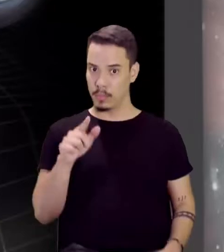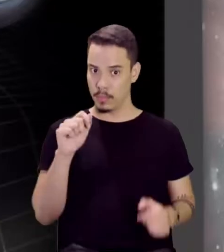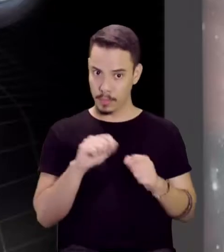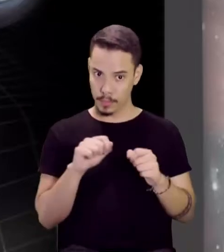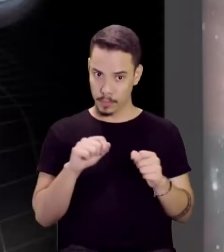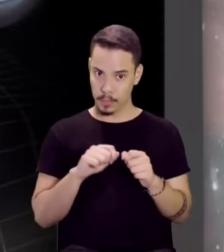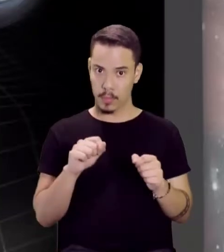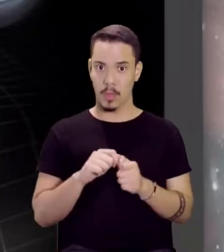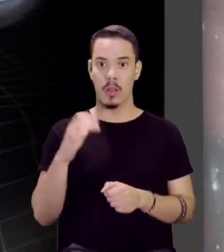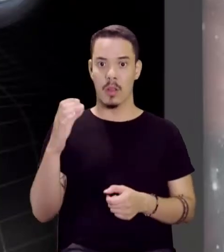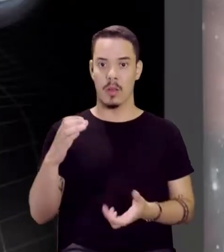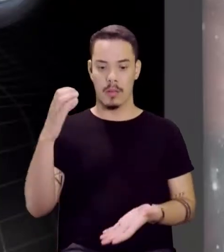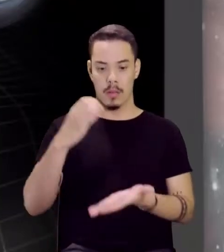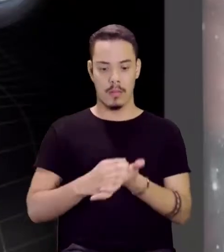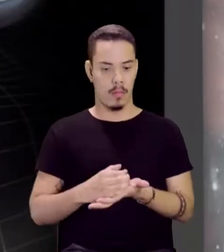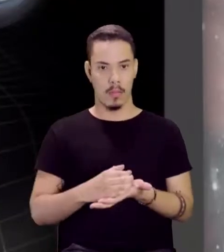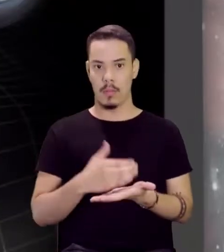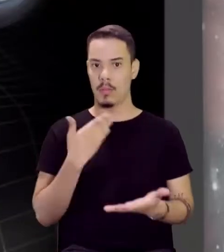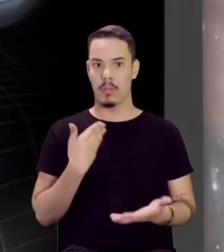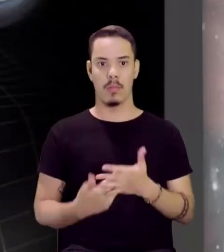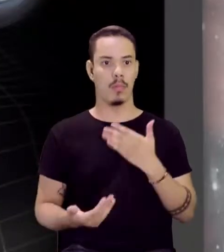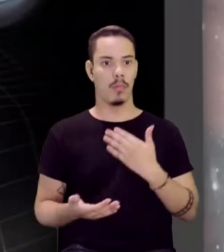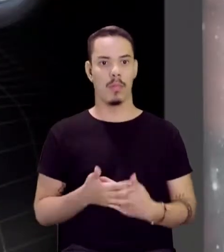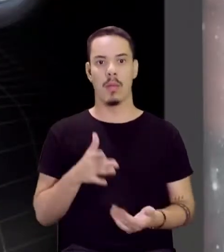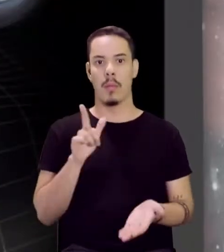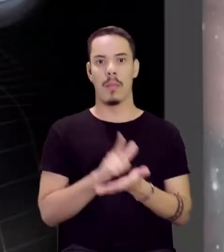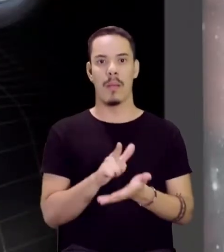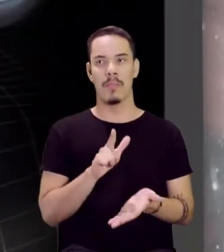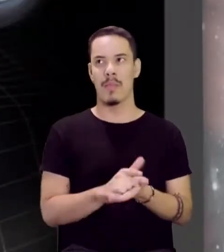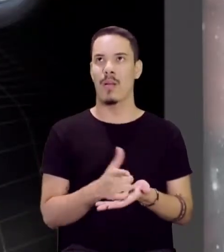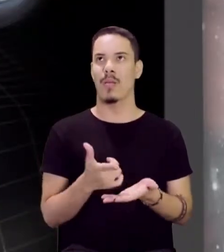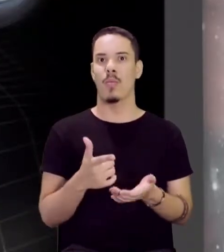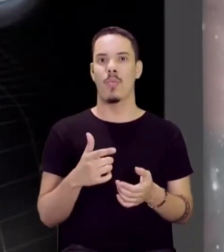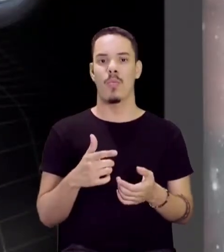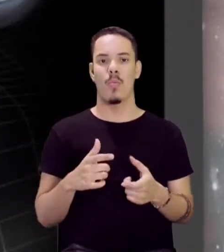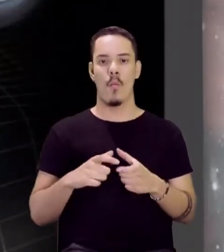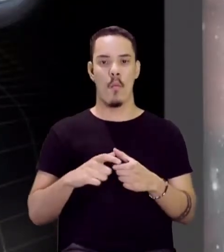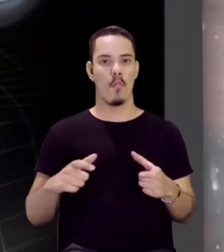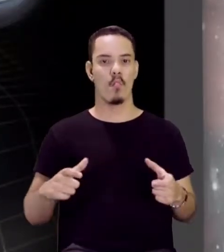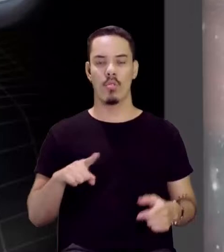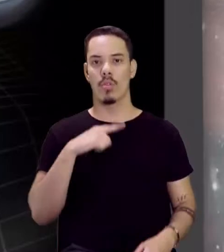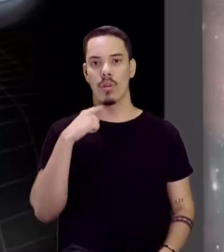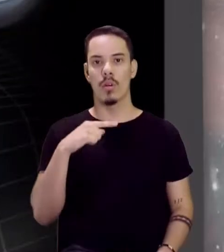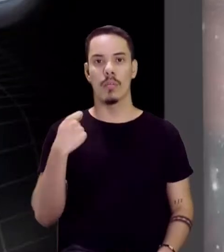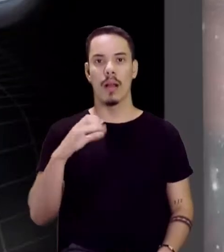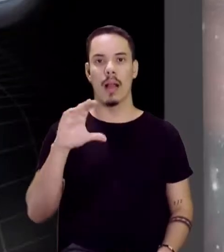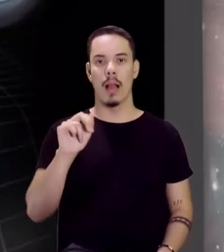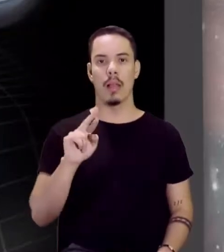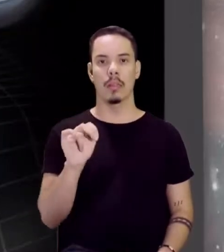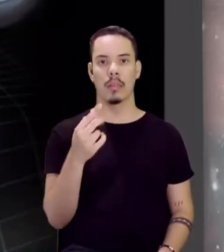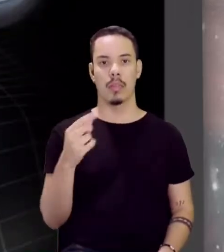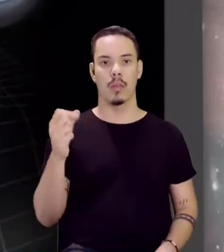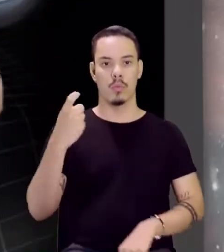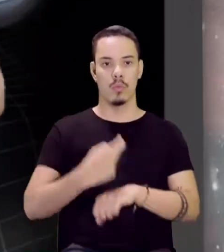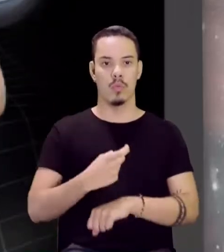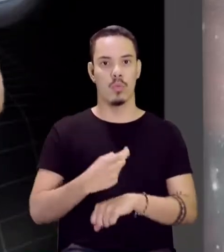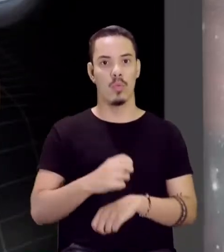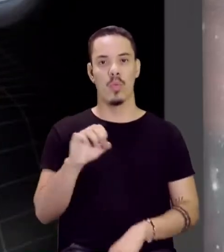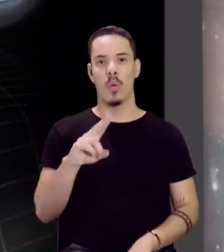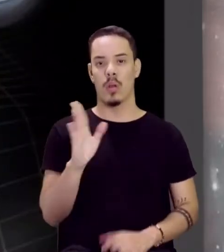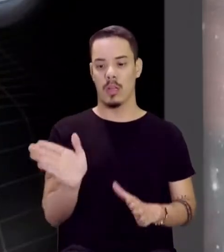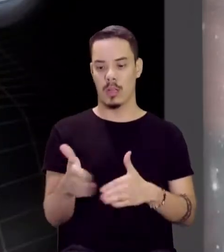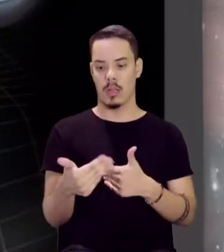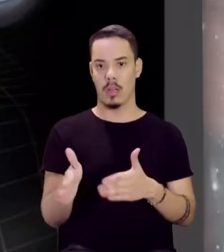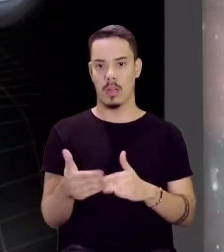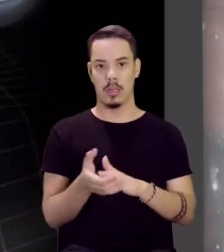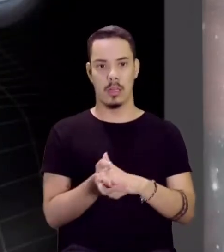copo, só apoia. Um cartão, porque é um papel muito fino, ele molha e ele rompe, né? Ele rasga. Então, uma caixa de sapato, por